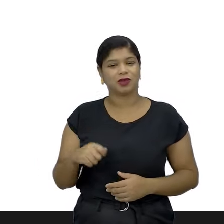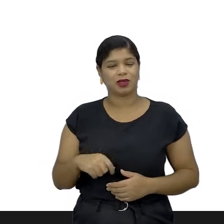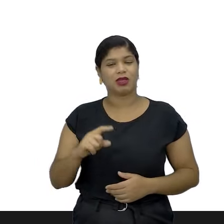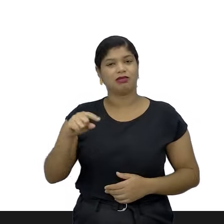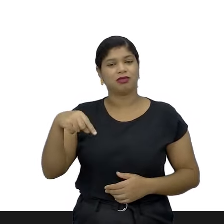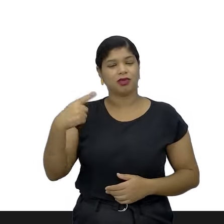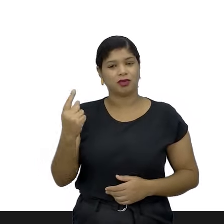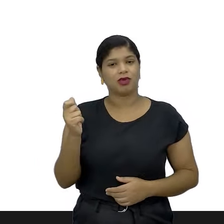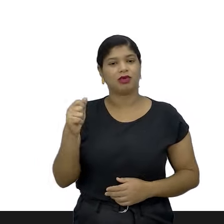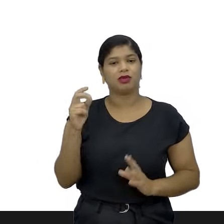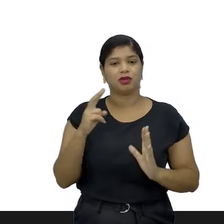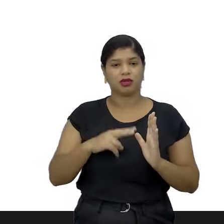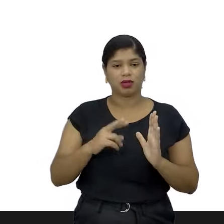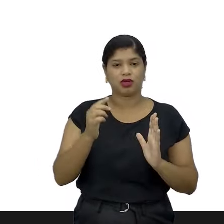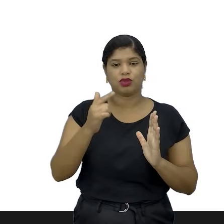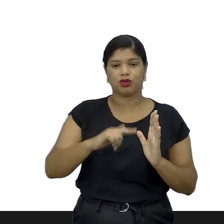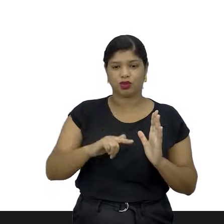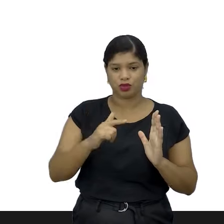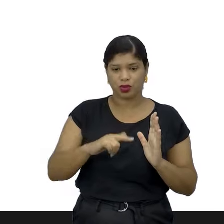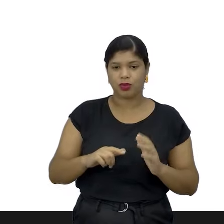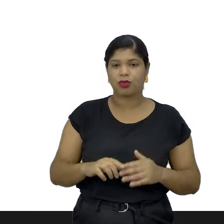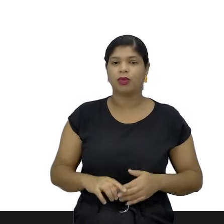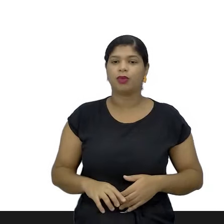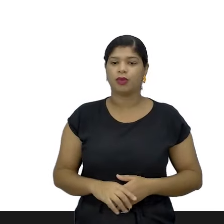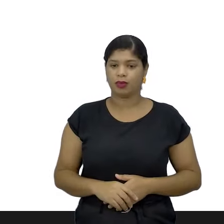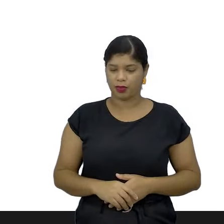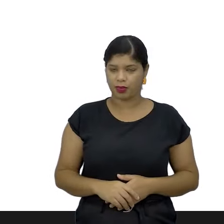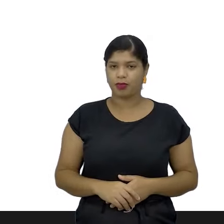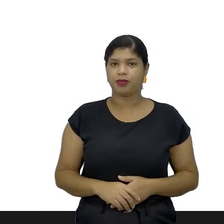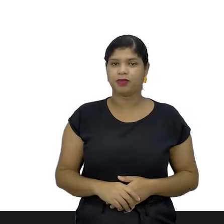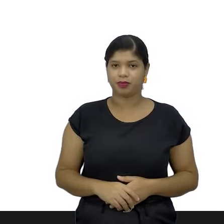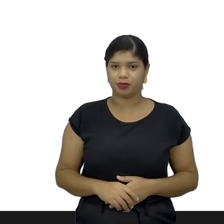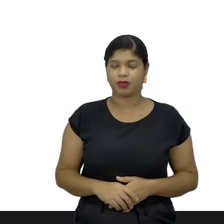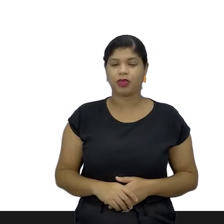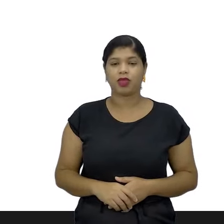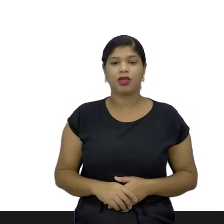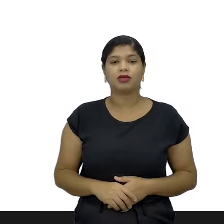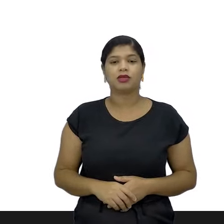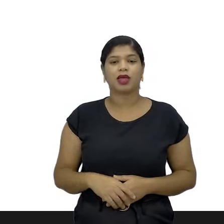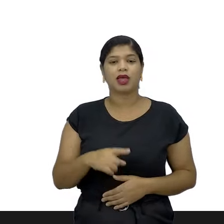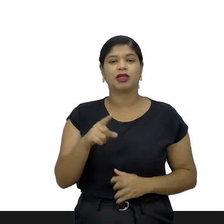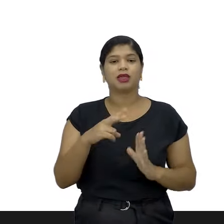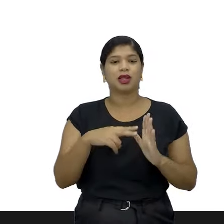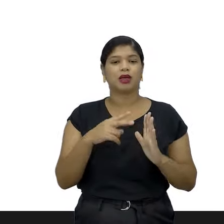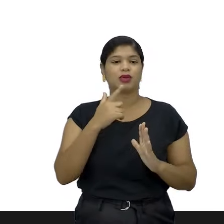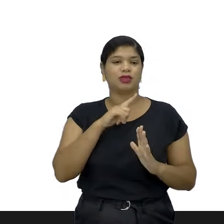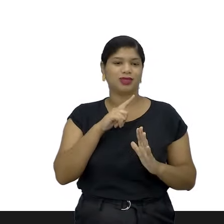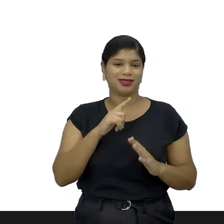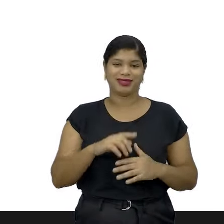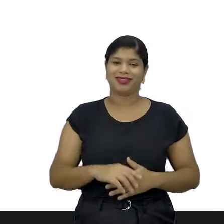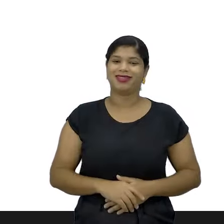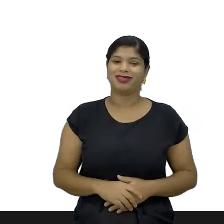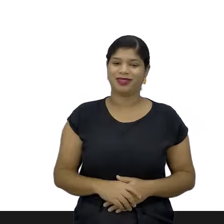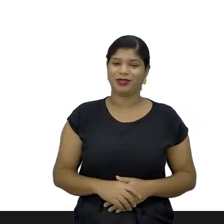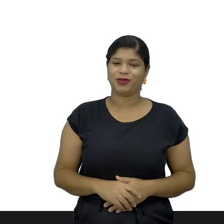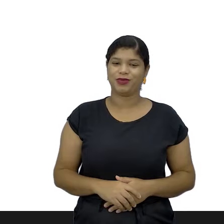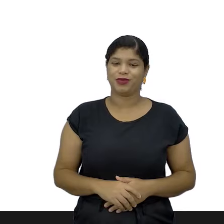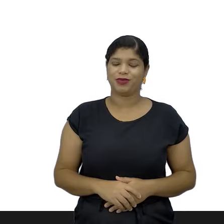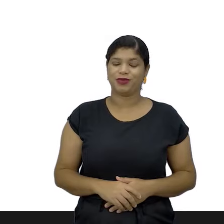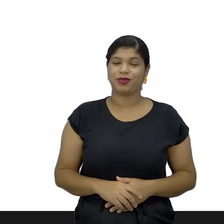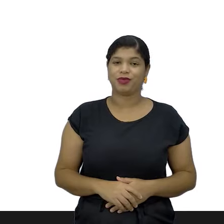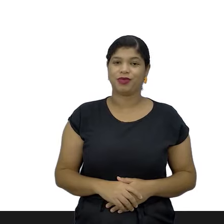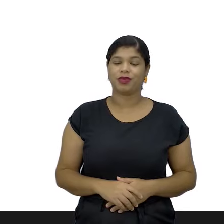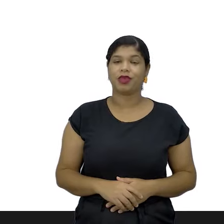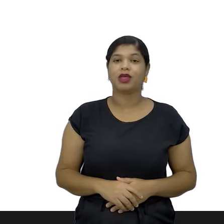lerão também, novamente, discutirão sobre o texto, depois da leitura realizada por eles, e definir, né,